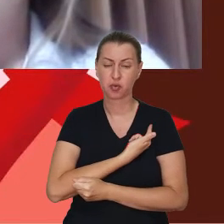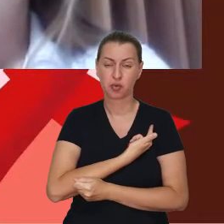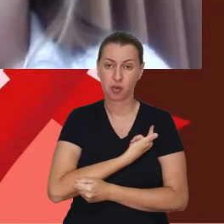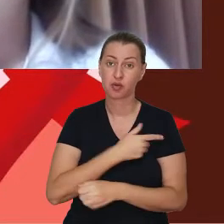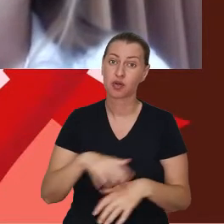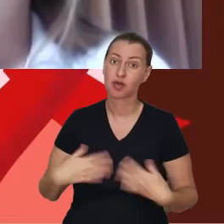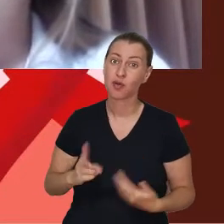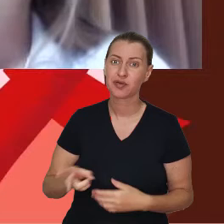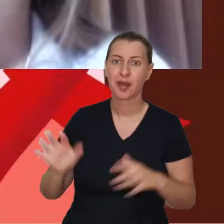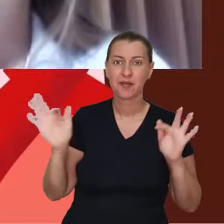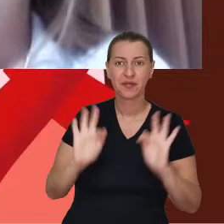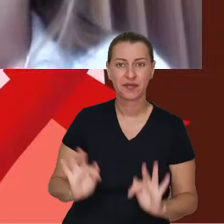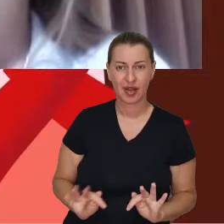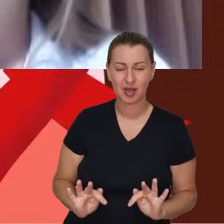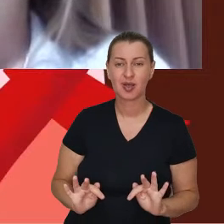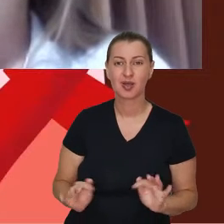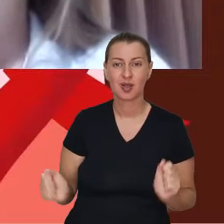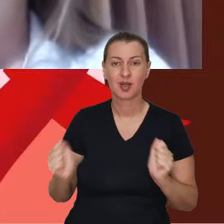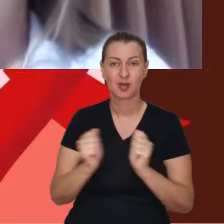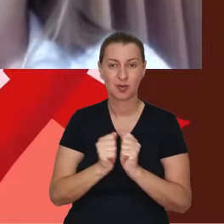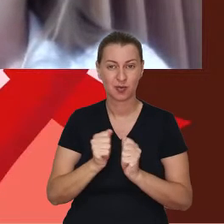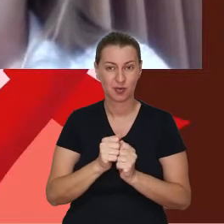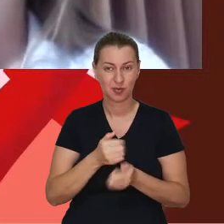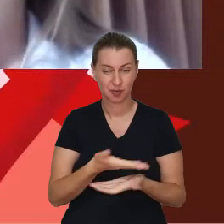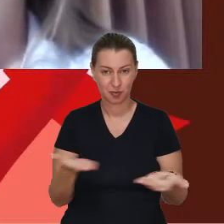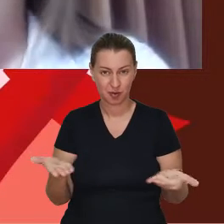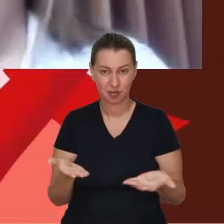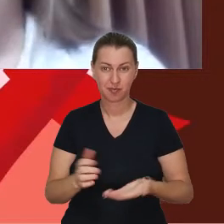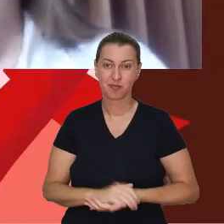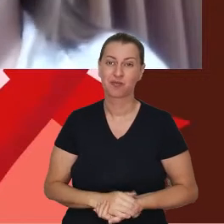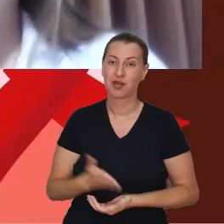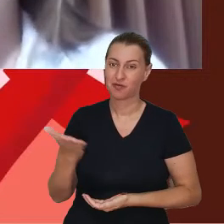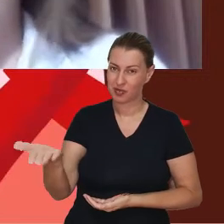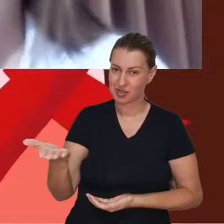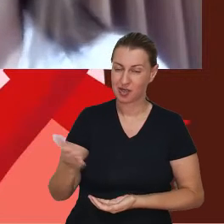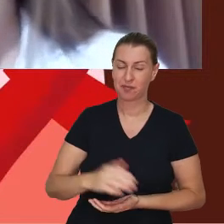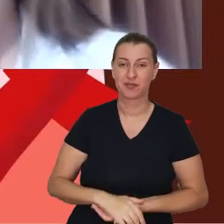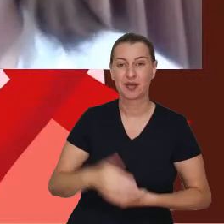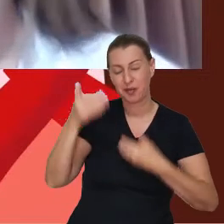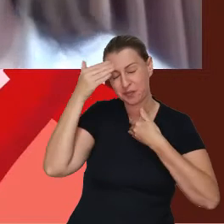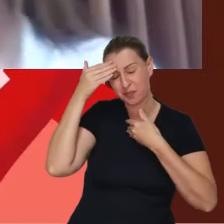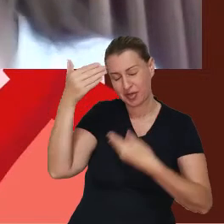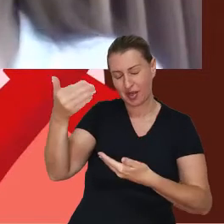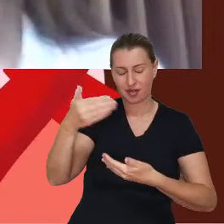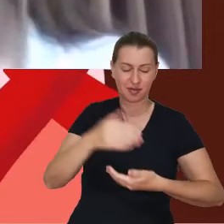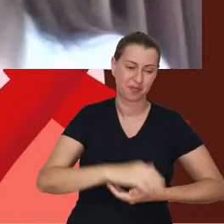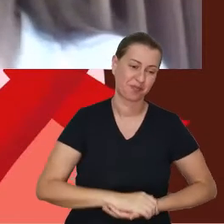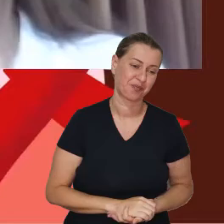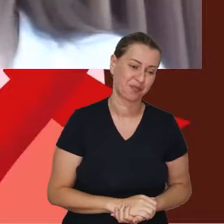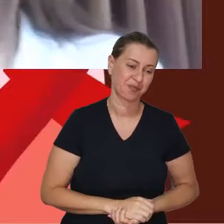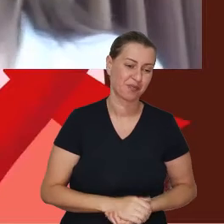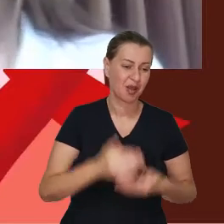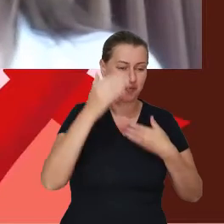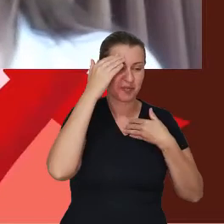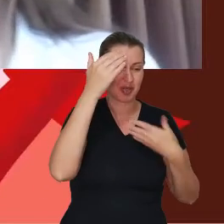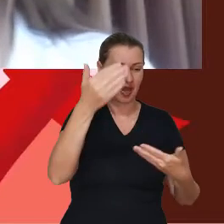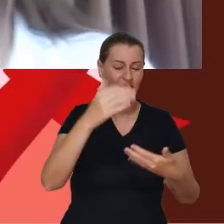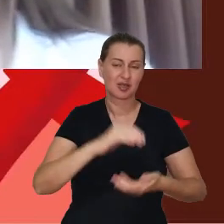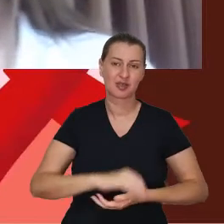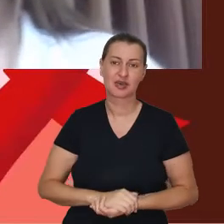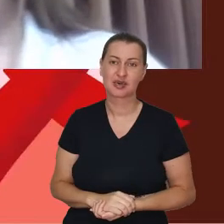Então, ficamos sempre felizes em ter você conosco aqui. Certo, obrigada, gente. Obrigado,